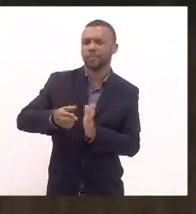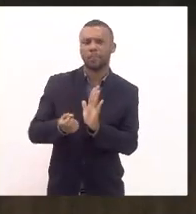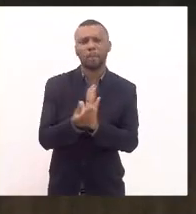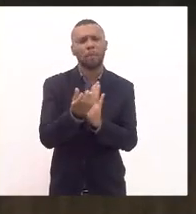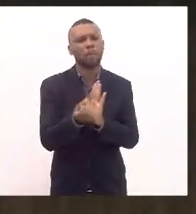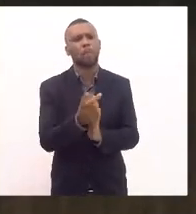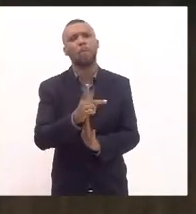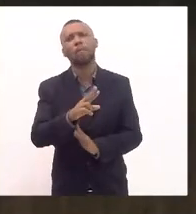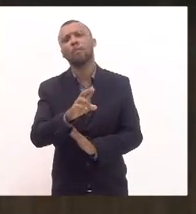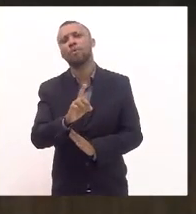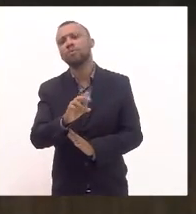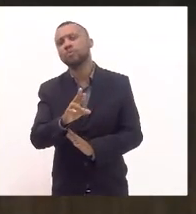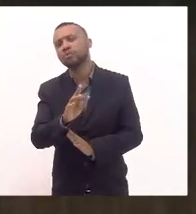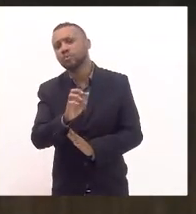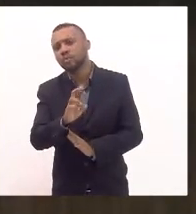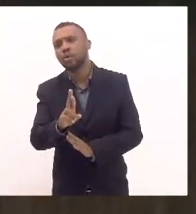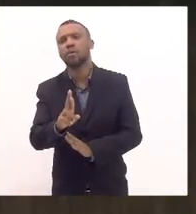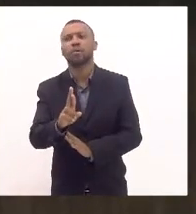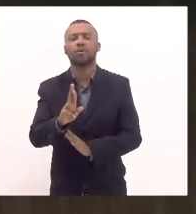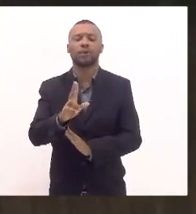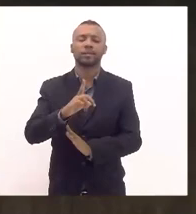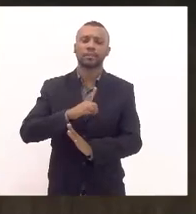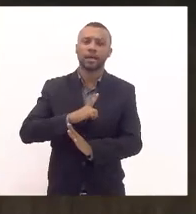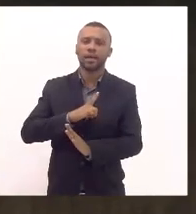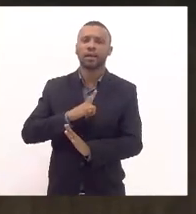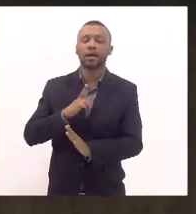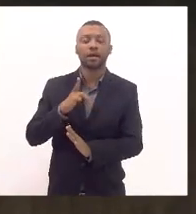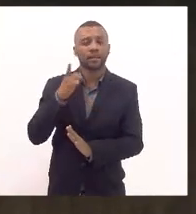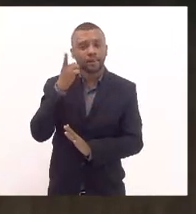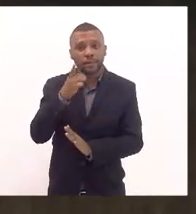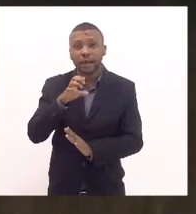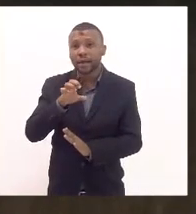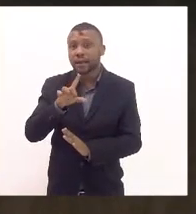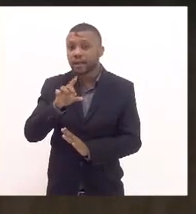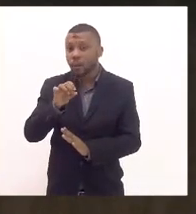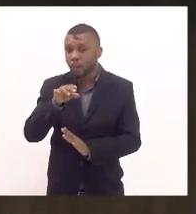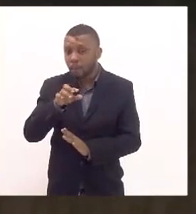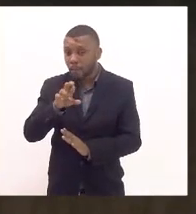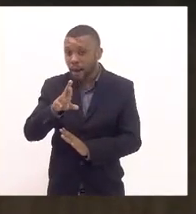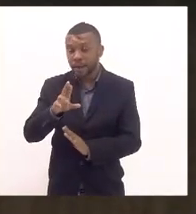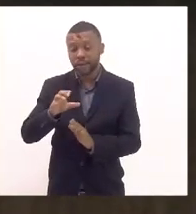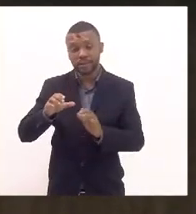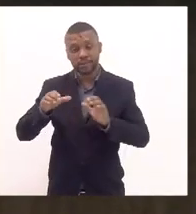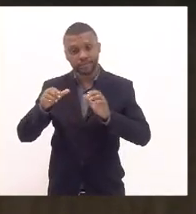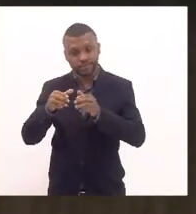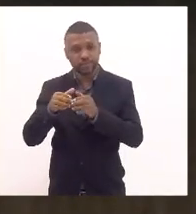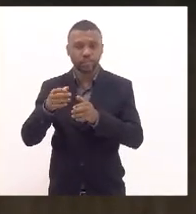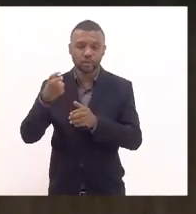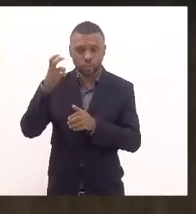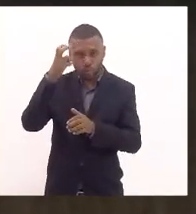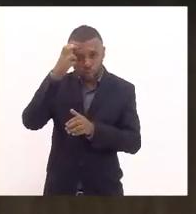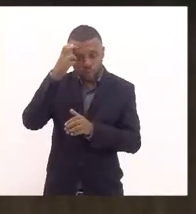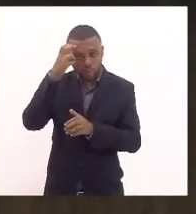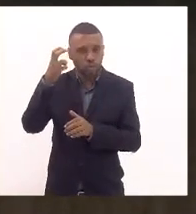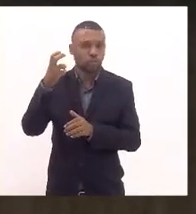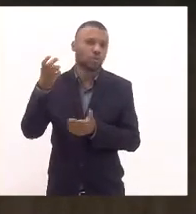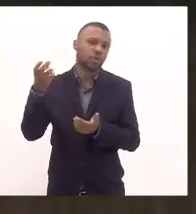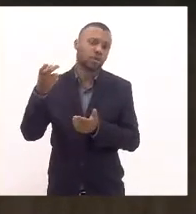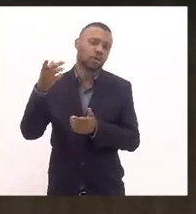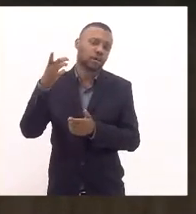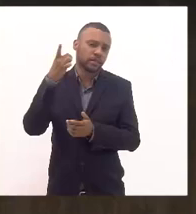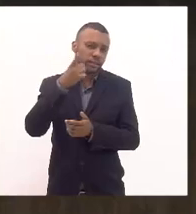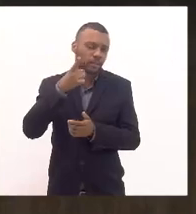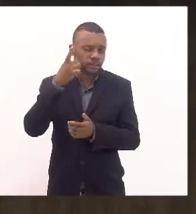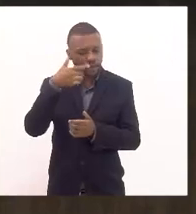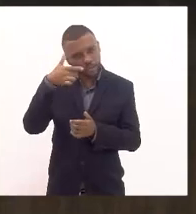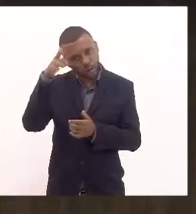produtores não é deputado Aliomar de Cultura Deputado em uma marcava por aqui Deputado André Ceciliano próprio Deputado Luiz